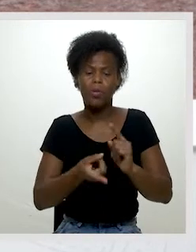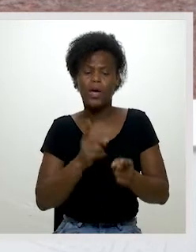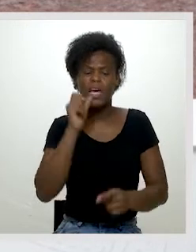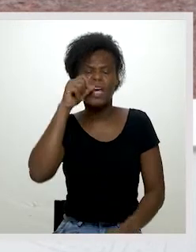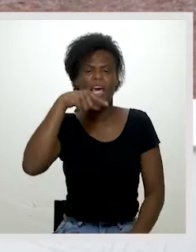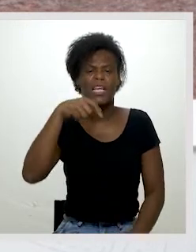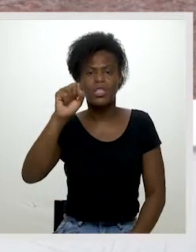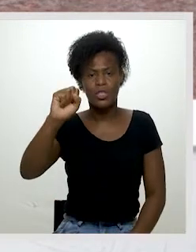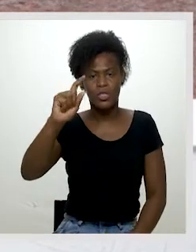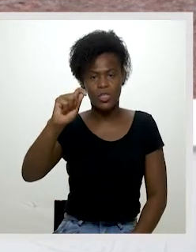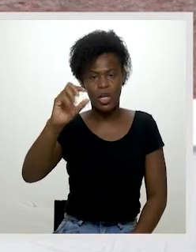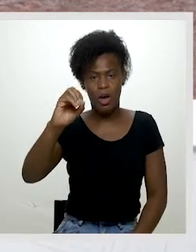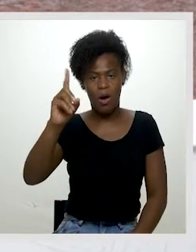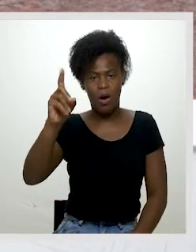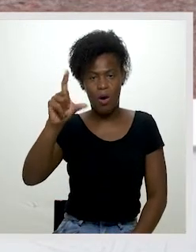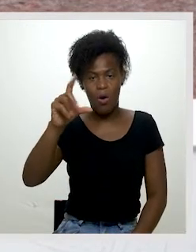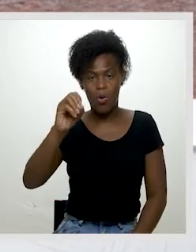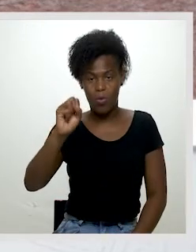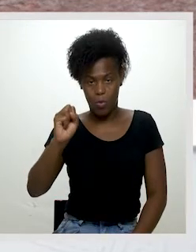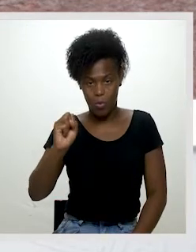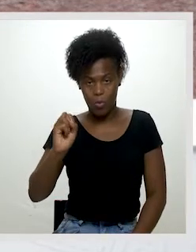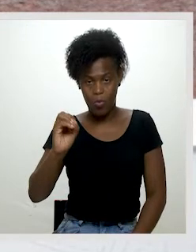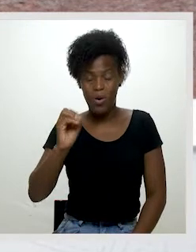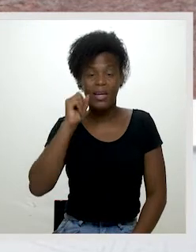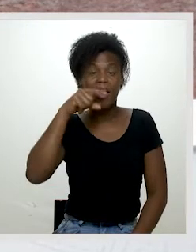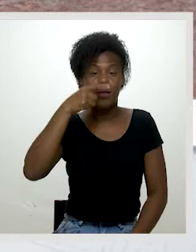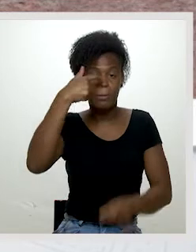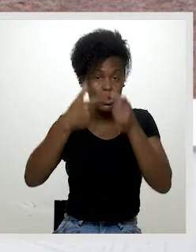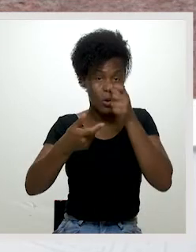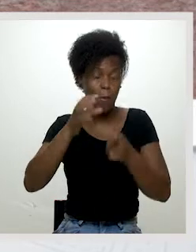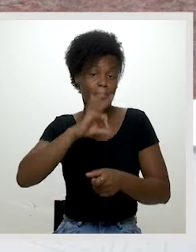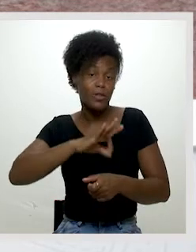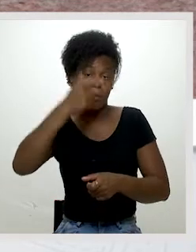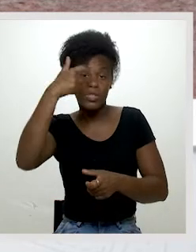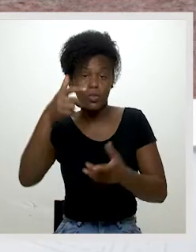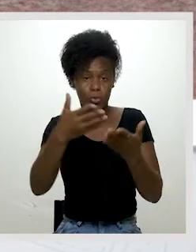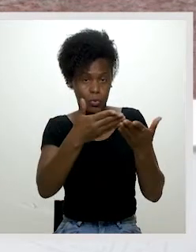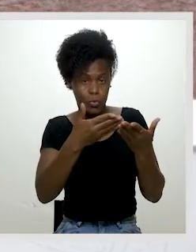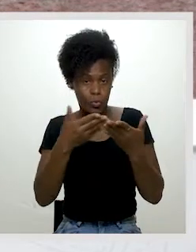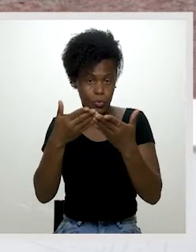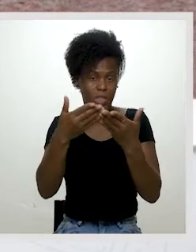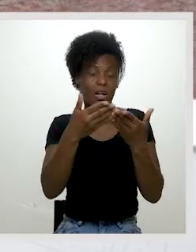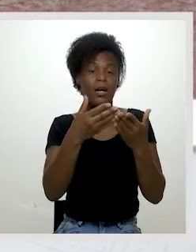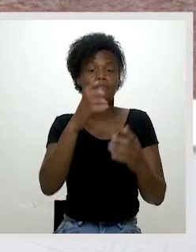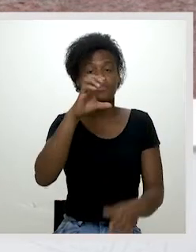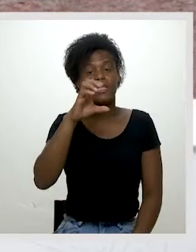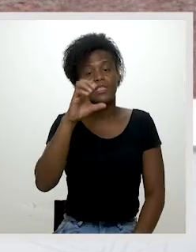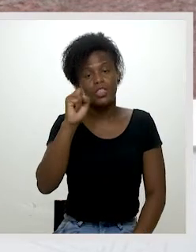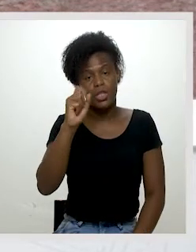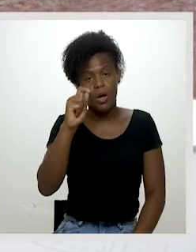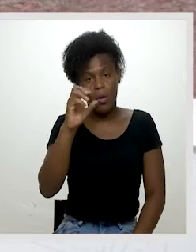ou quem é o geólogo? Geólogo é a pessoa, é um profissional, né? Uma pessoa que estudou geologia, que é a